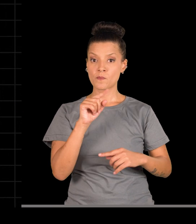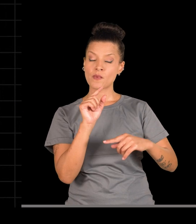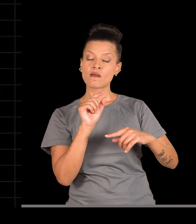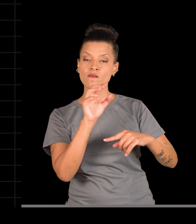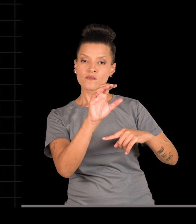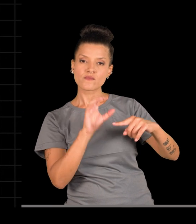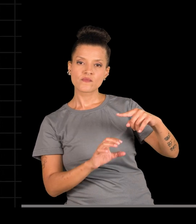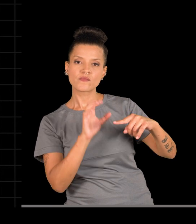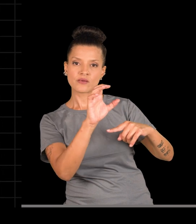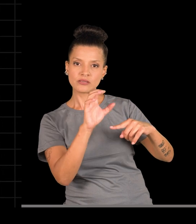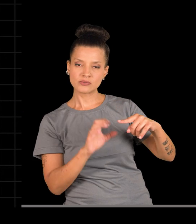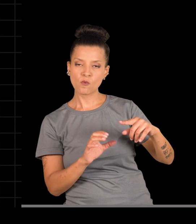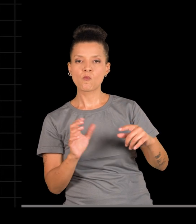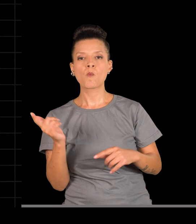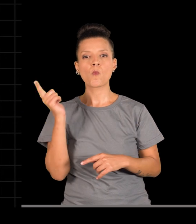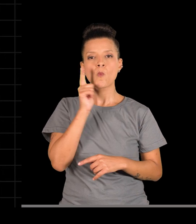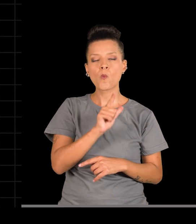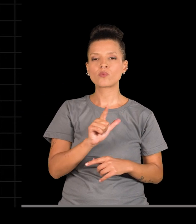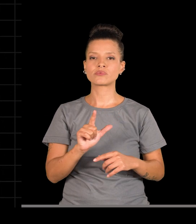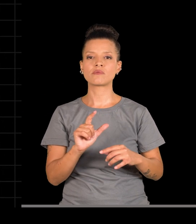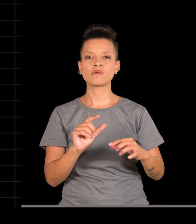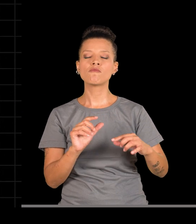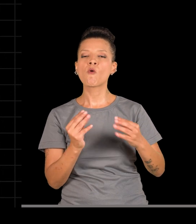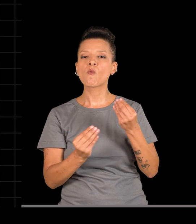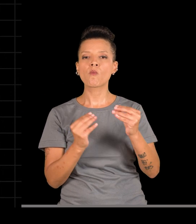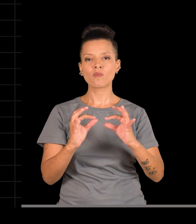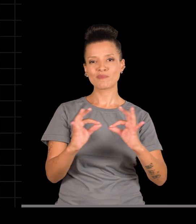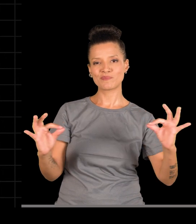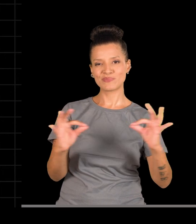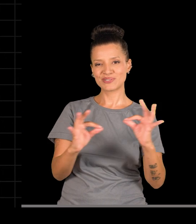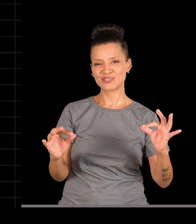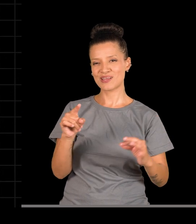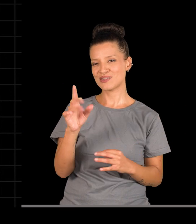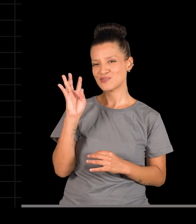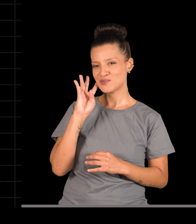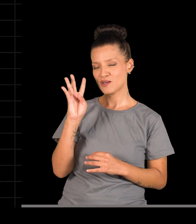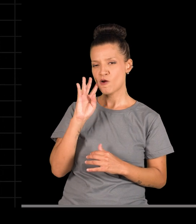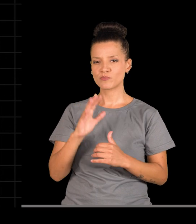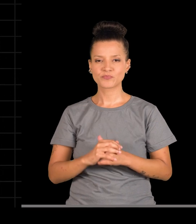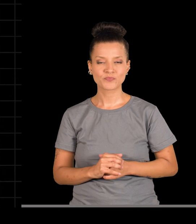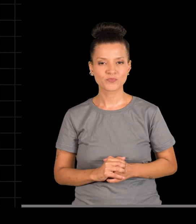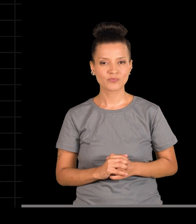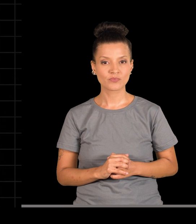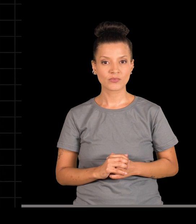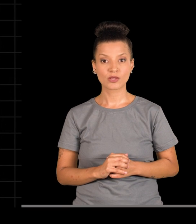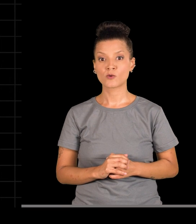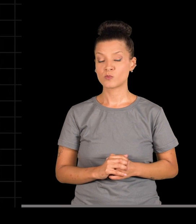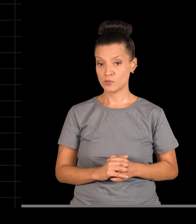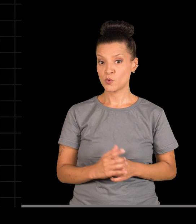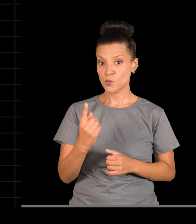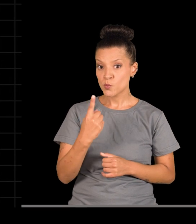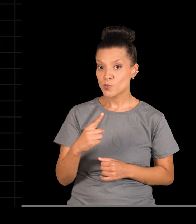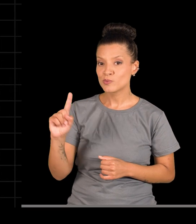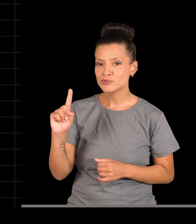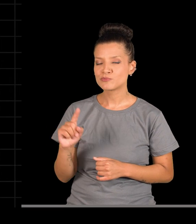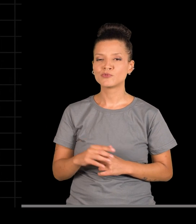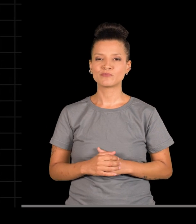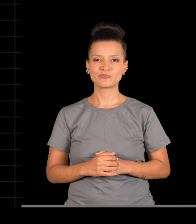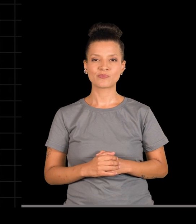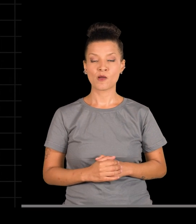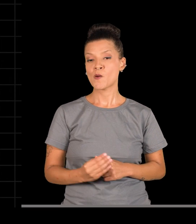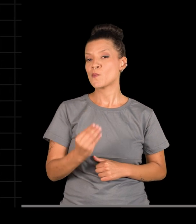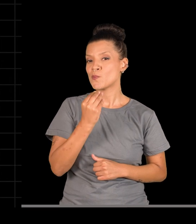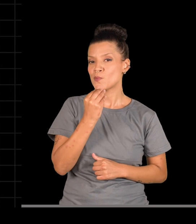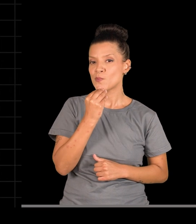do segmento CD. Então a fração aí como unidade de medida. Também é muito legal perceber isso. E para o nosso último exemplo,